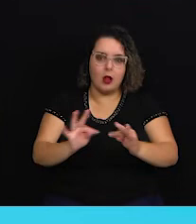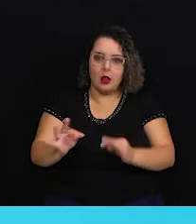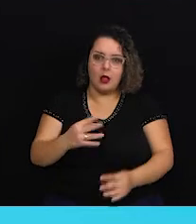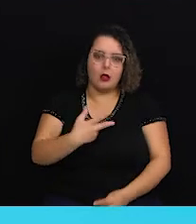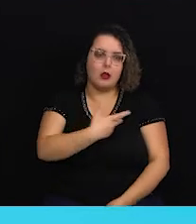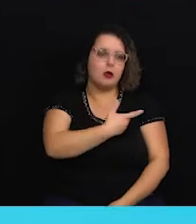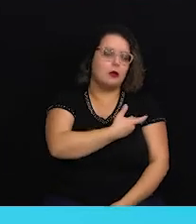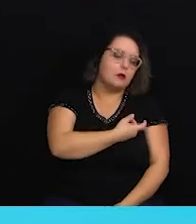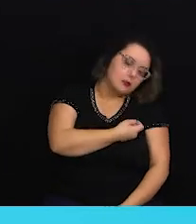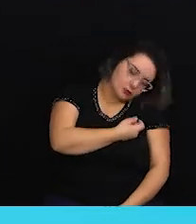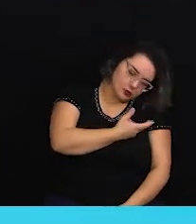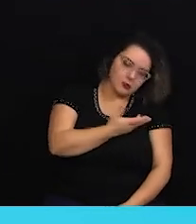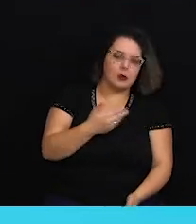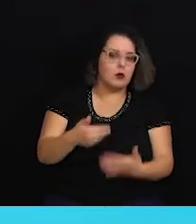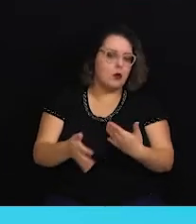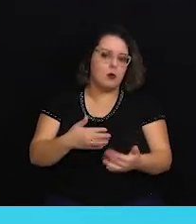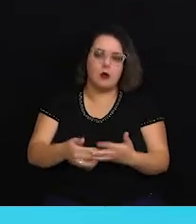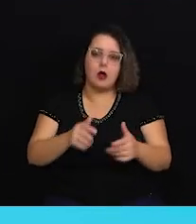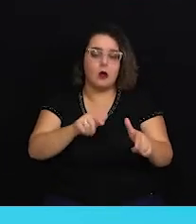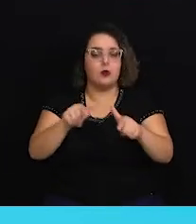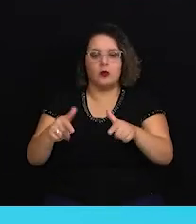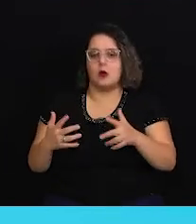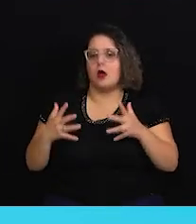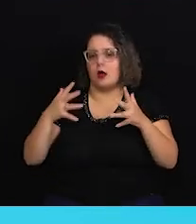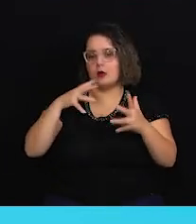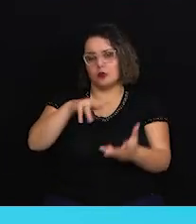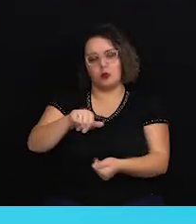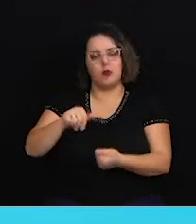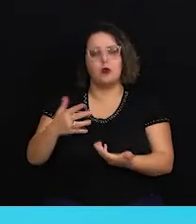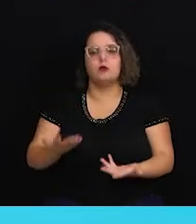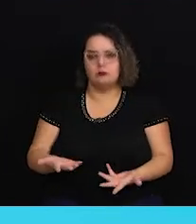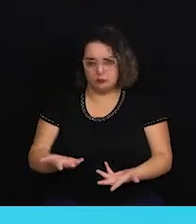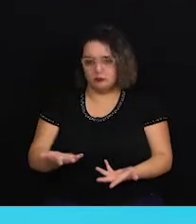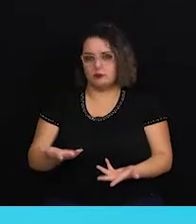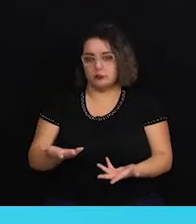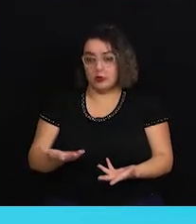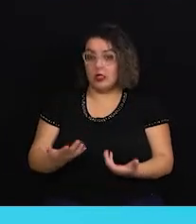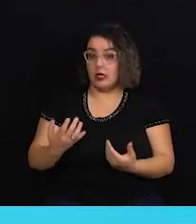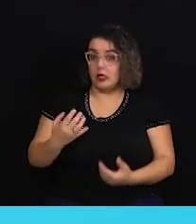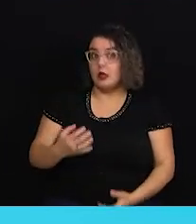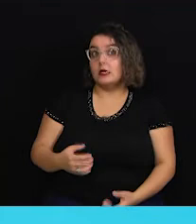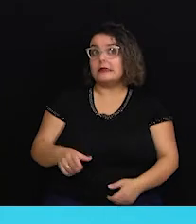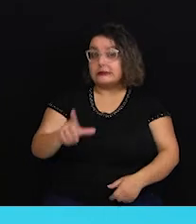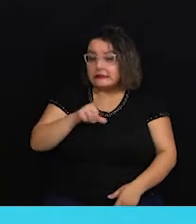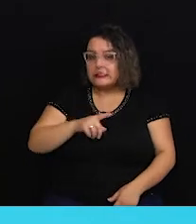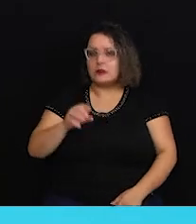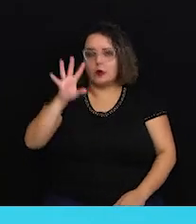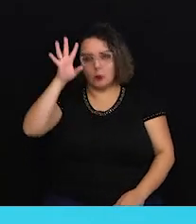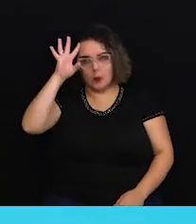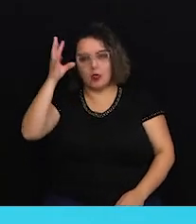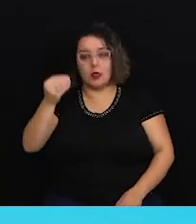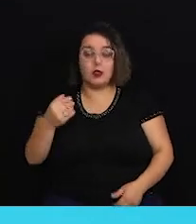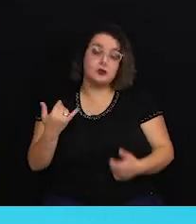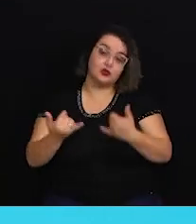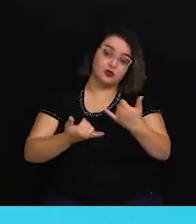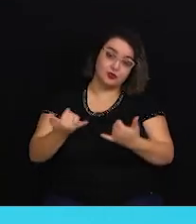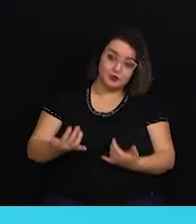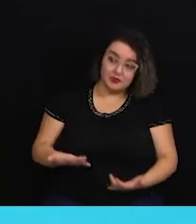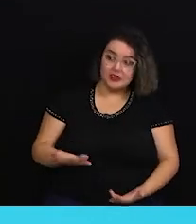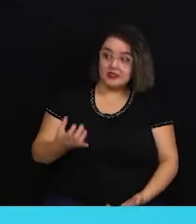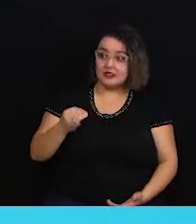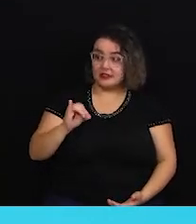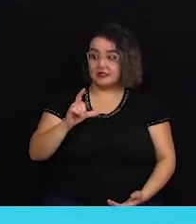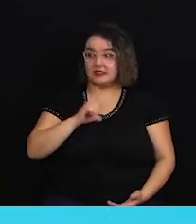anestesia que seja feita em qualquer lugar do mundo, né? Então, hoje, dissipou-se muito o conhecimento. Até a gente até brinca, se tem